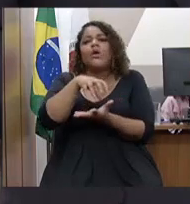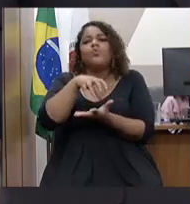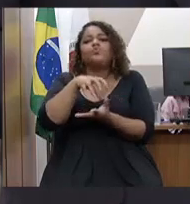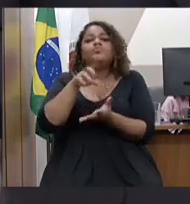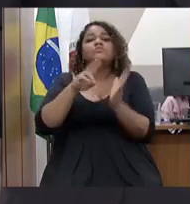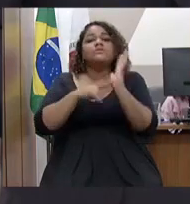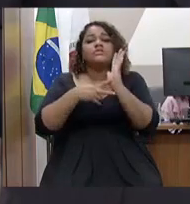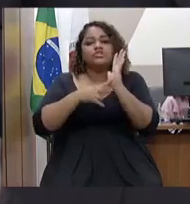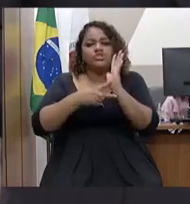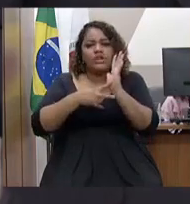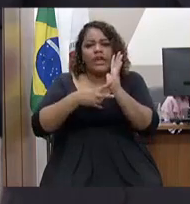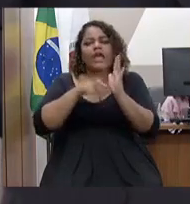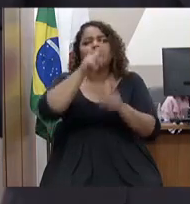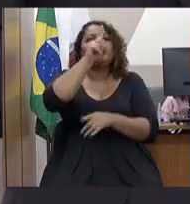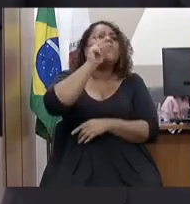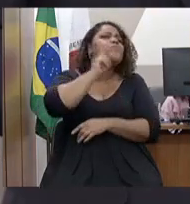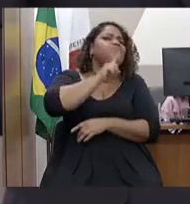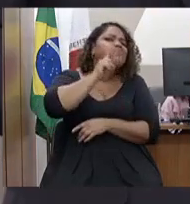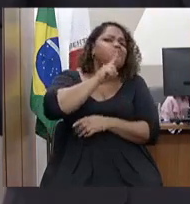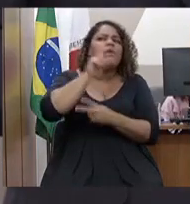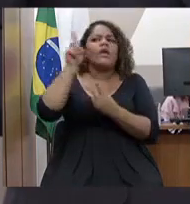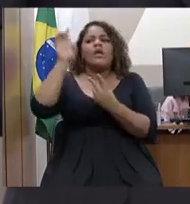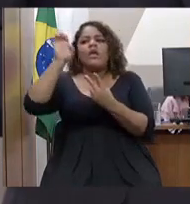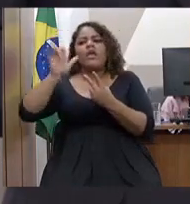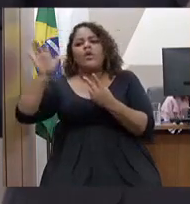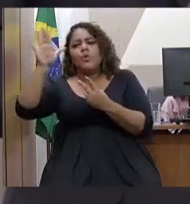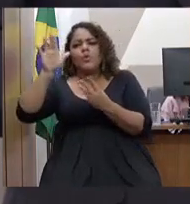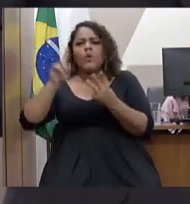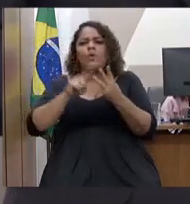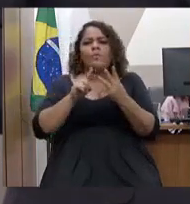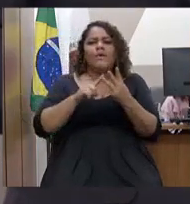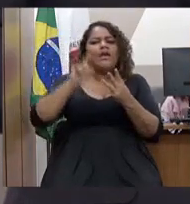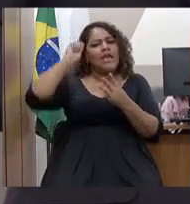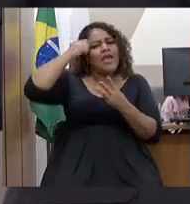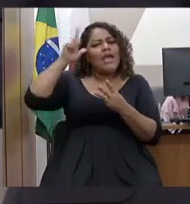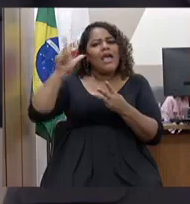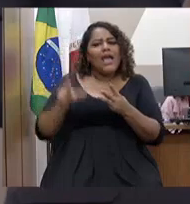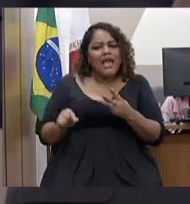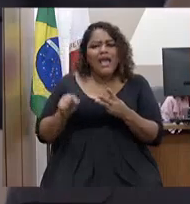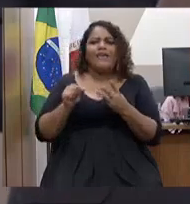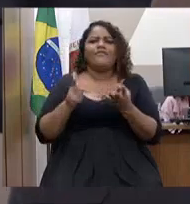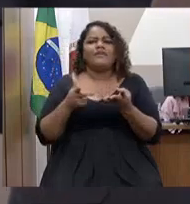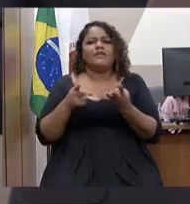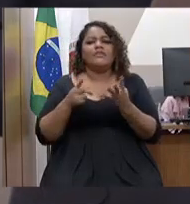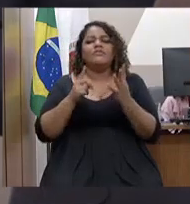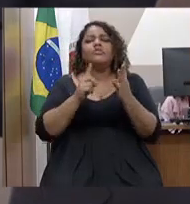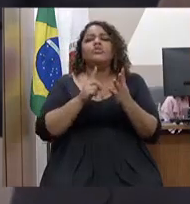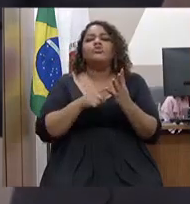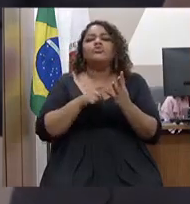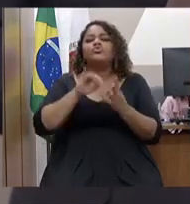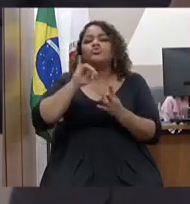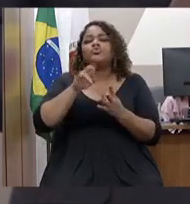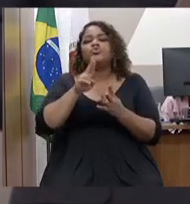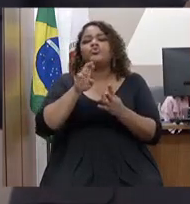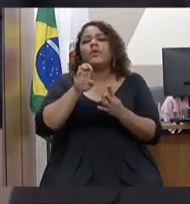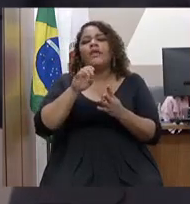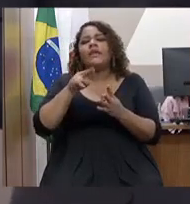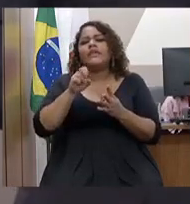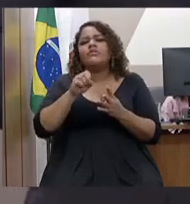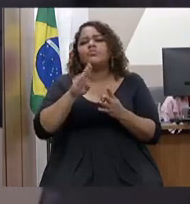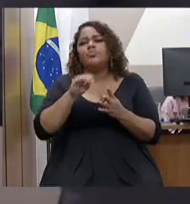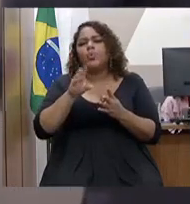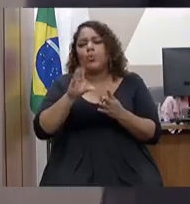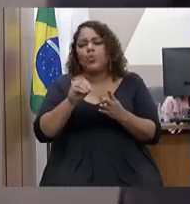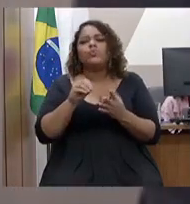passando pela Europa na África hoje em Joanesburgo o CNA junto com as centrais sindicais